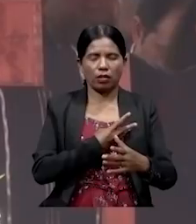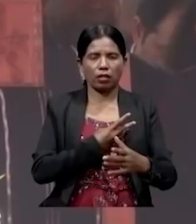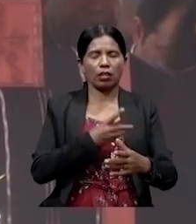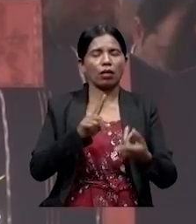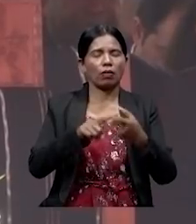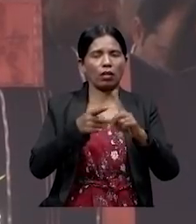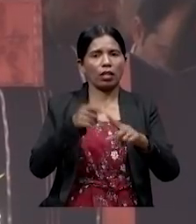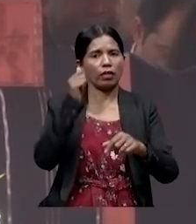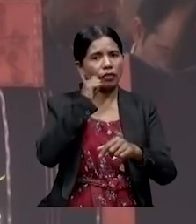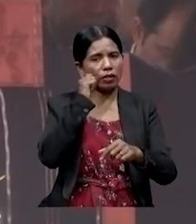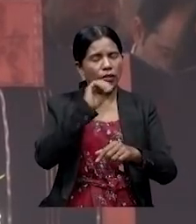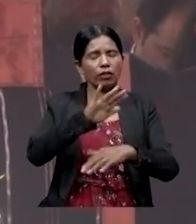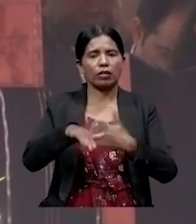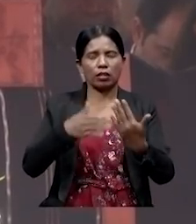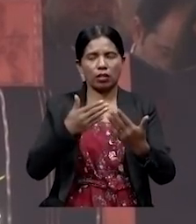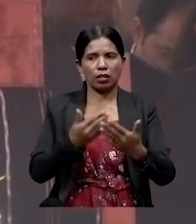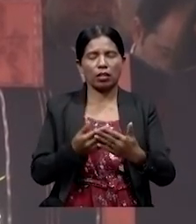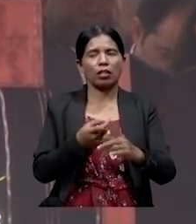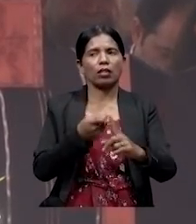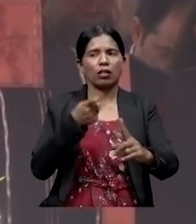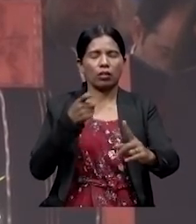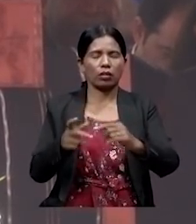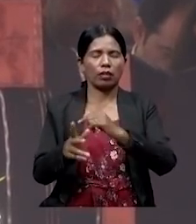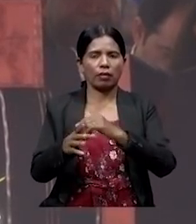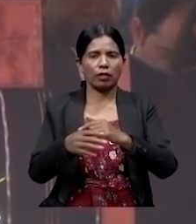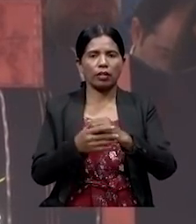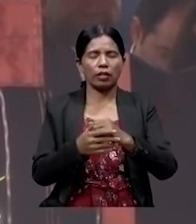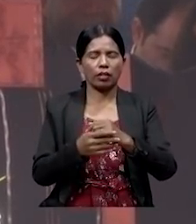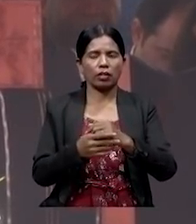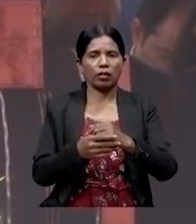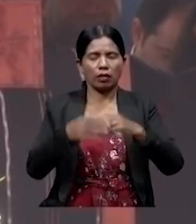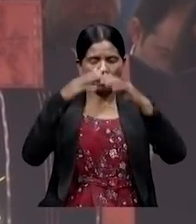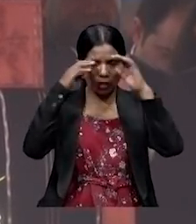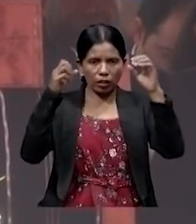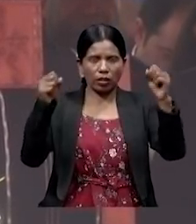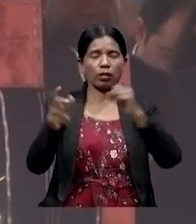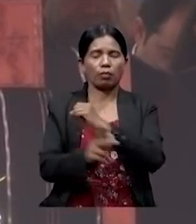Sira, Rai Portugal, o presidente Iané,